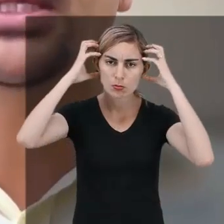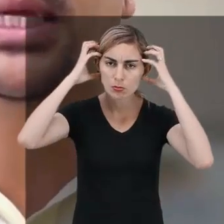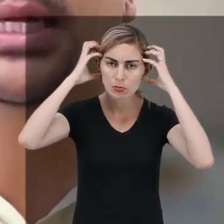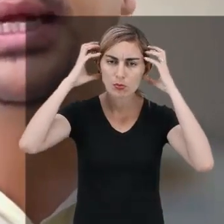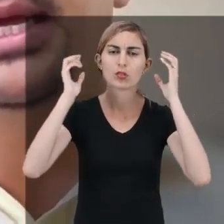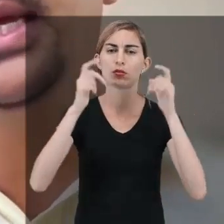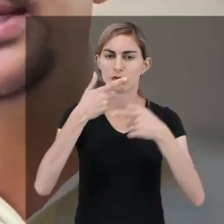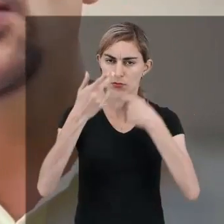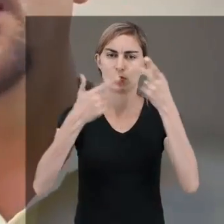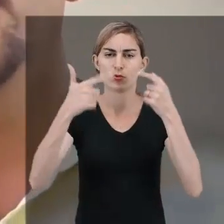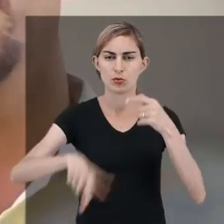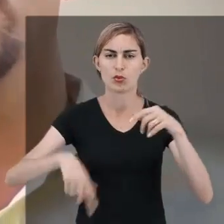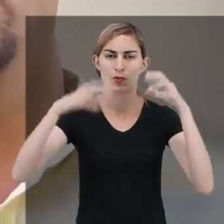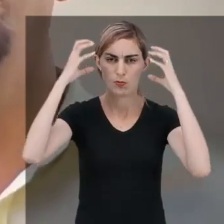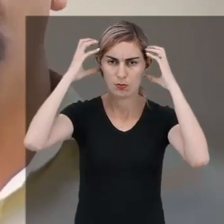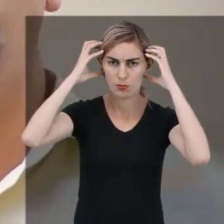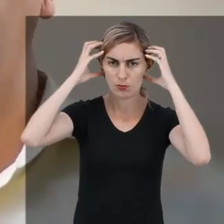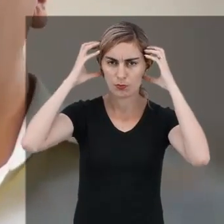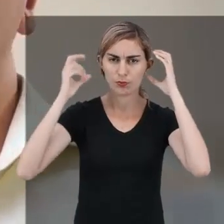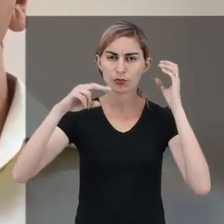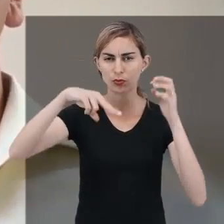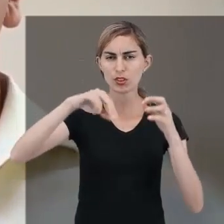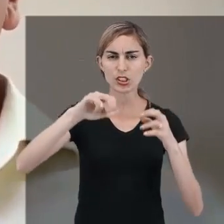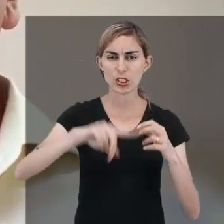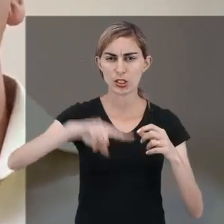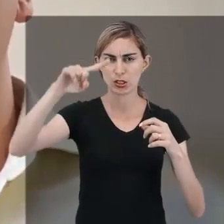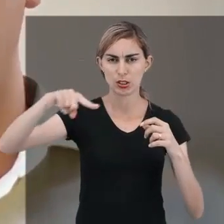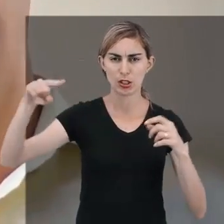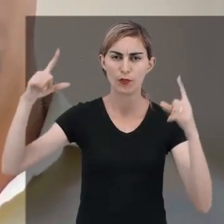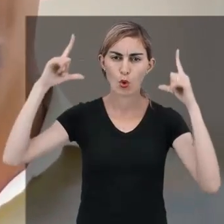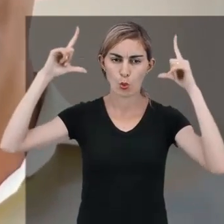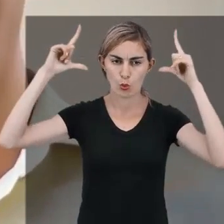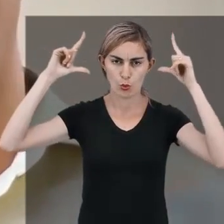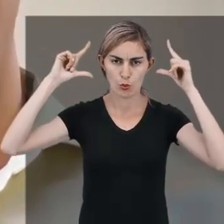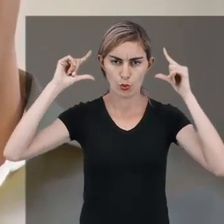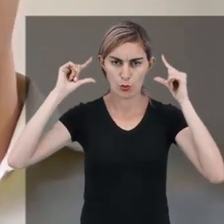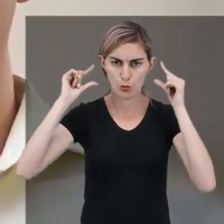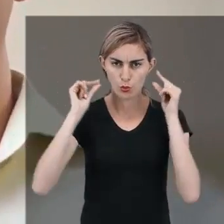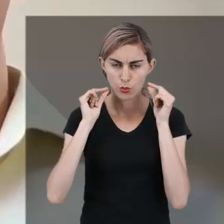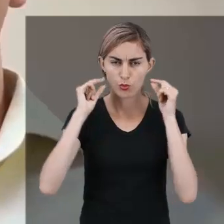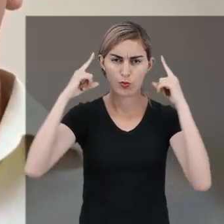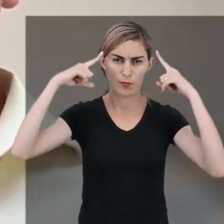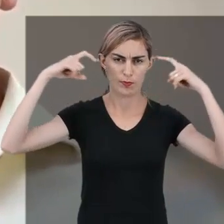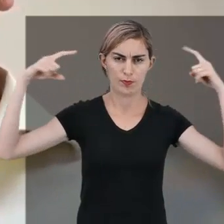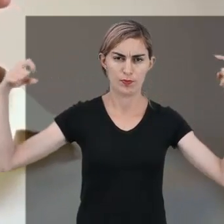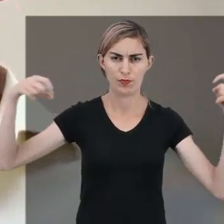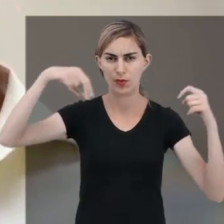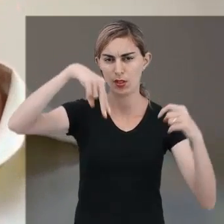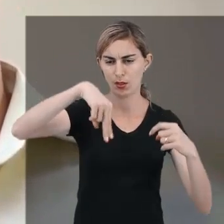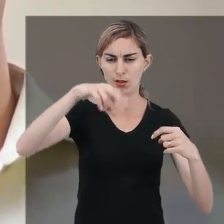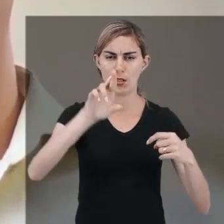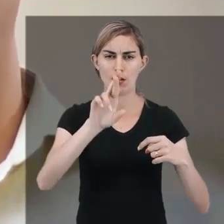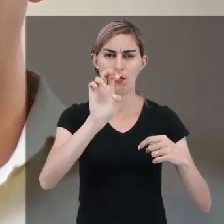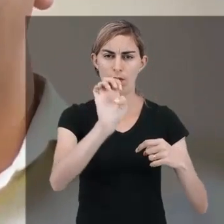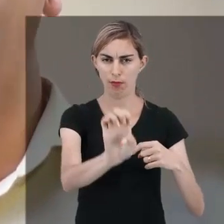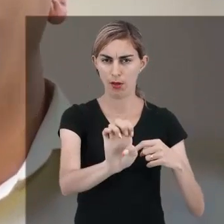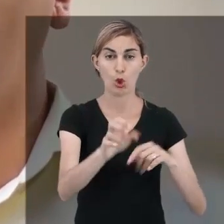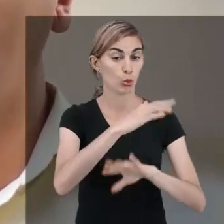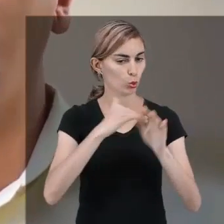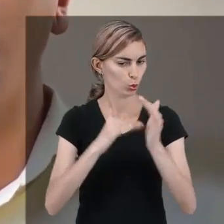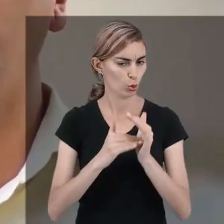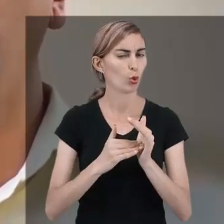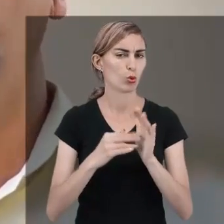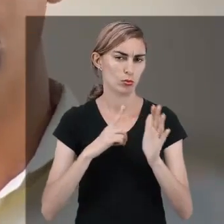falando novamente nele, ele tem um nível chamado nível de redução de ruído, que chama NRR. Todo equipamento de proteção auditiva tem